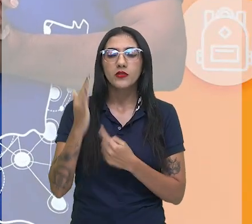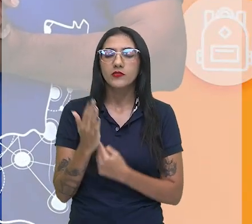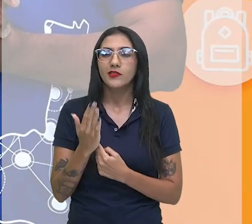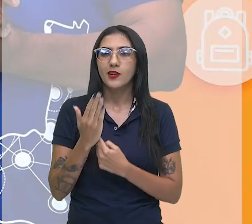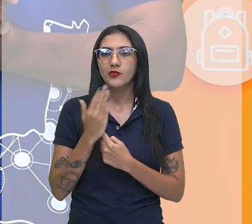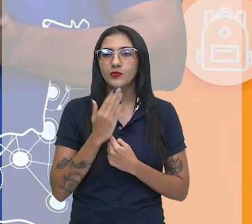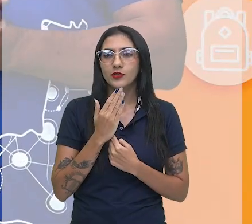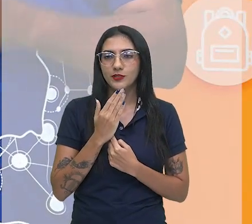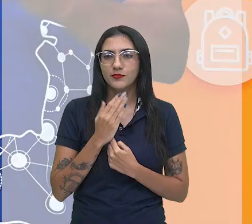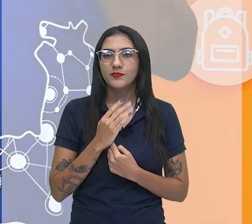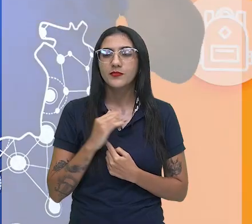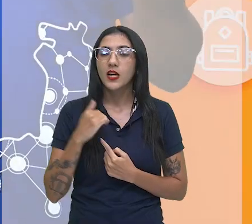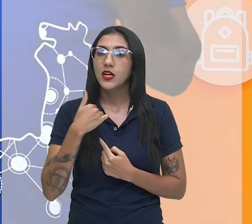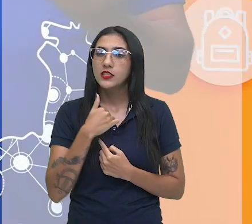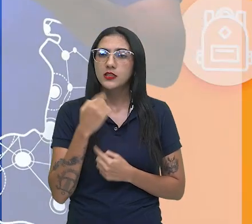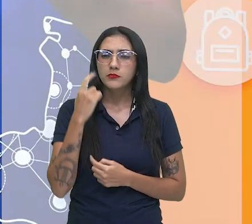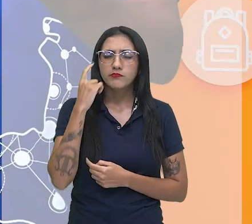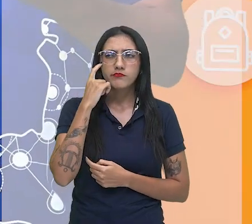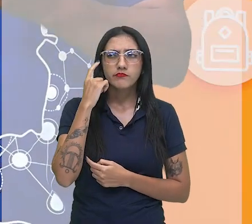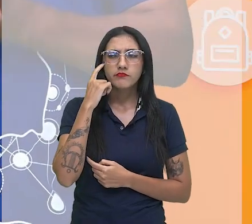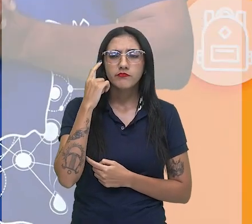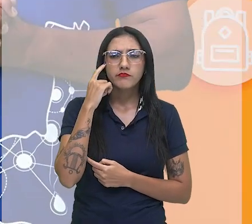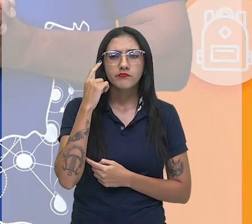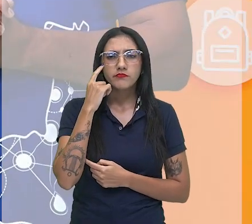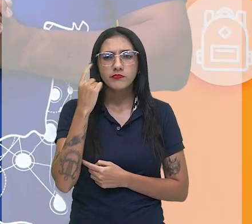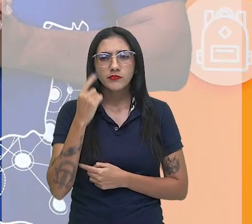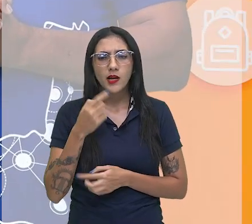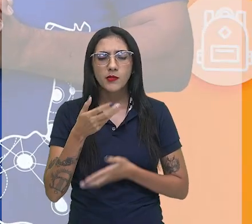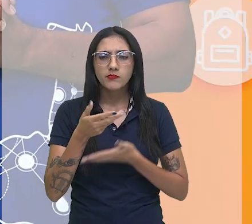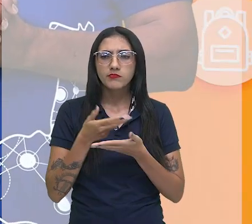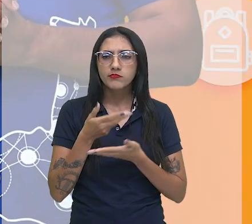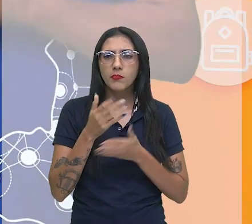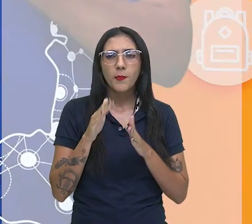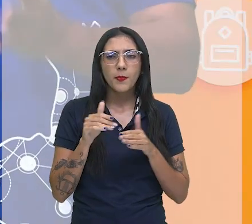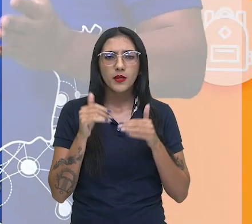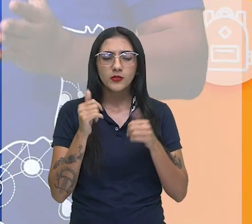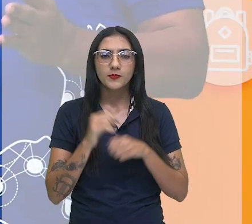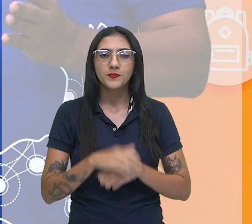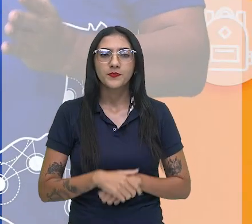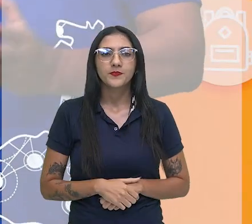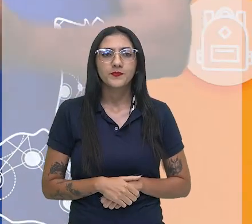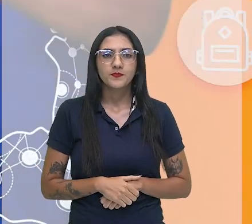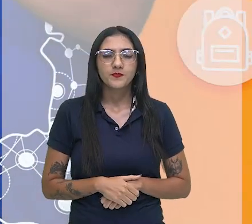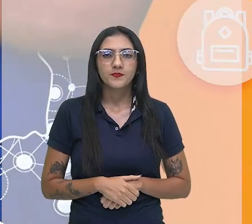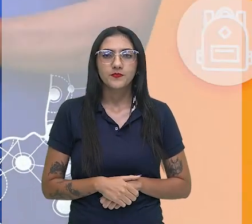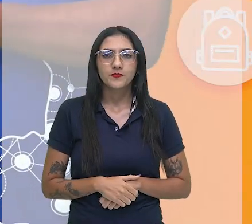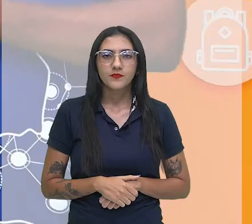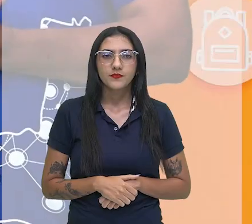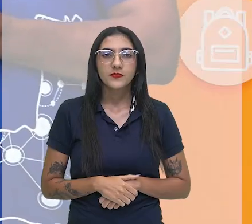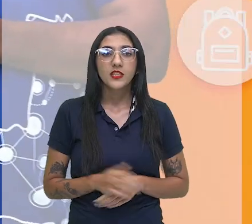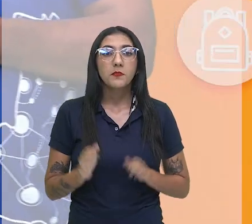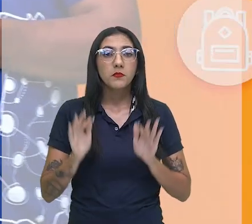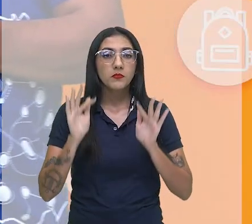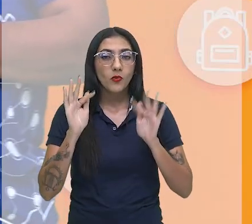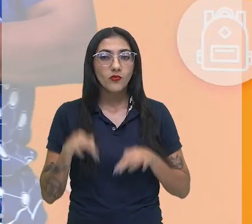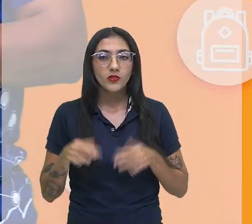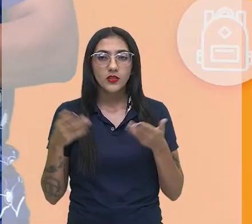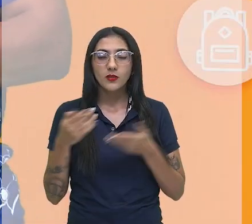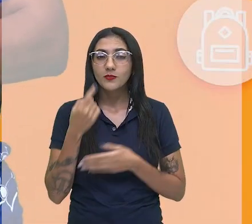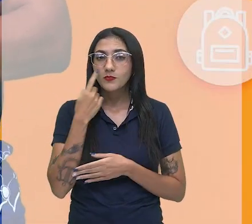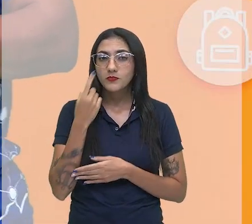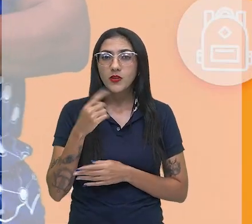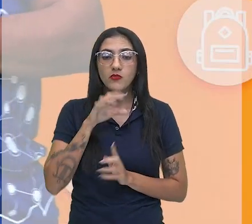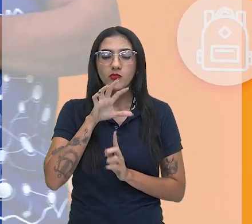aí, a olhar e pensar sobre esses aspectos aí. E, por fim, pessoal, nós temos a influência da mídia na opinião